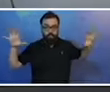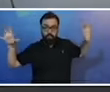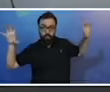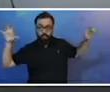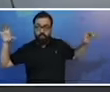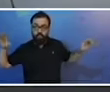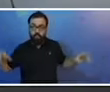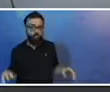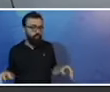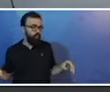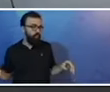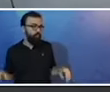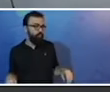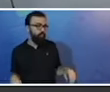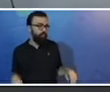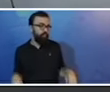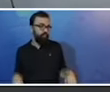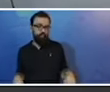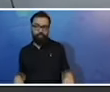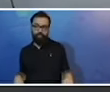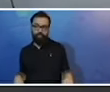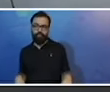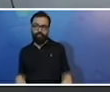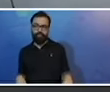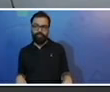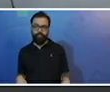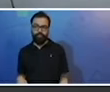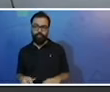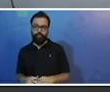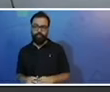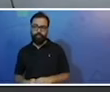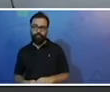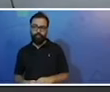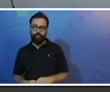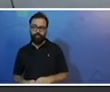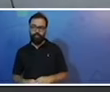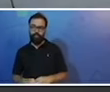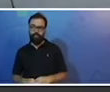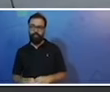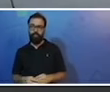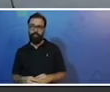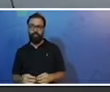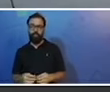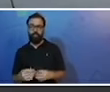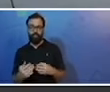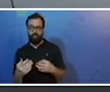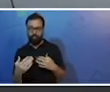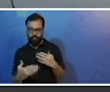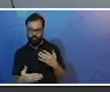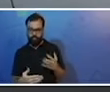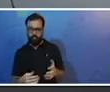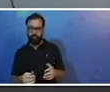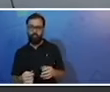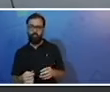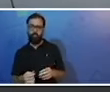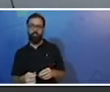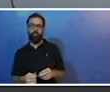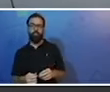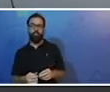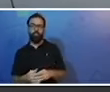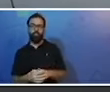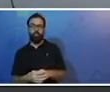aranha tem patas bem abertas né aquelas patas que onde ela se movimenta né com as patas dela então a gente vai imitar a aranha